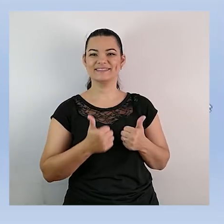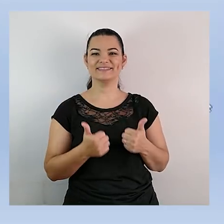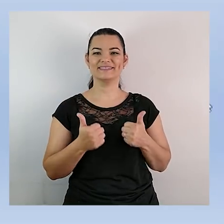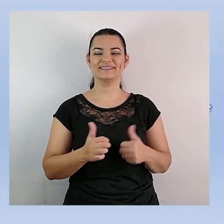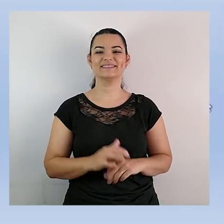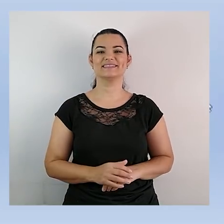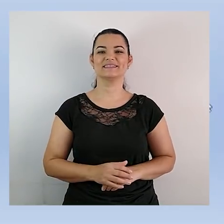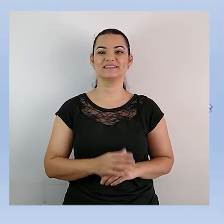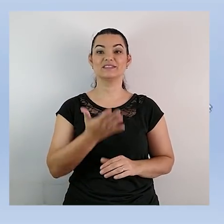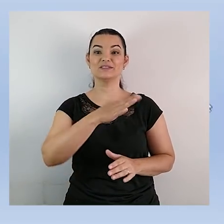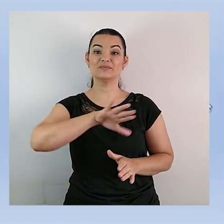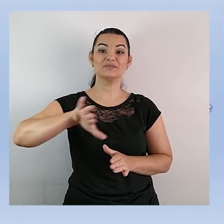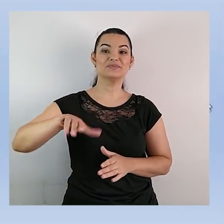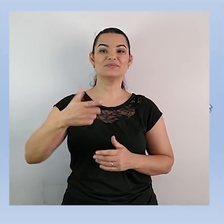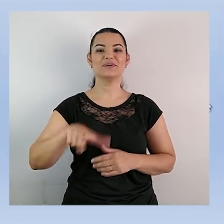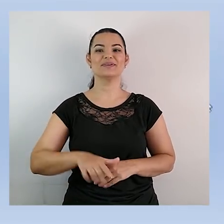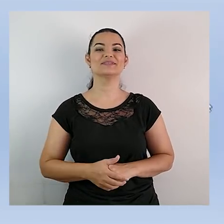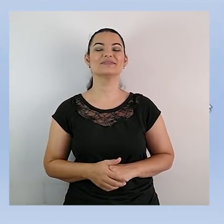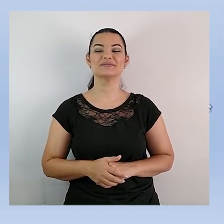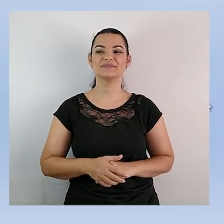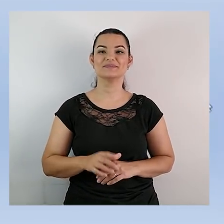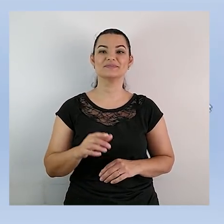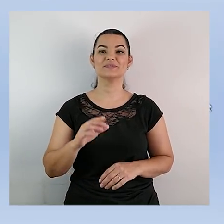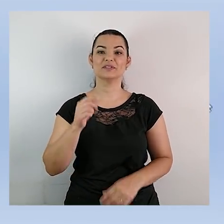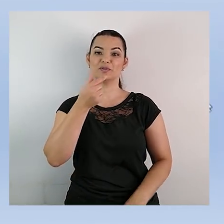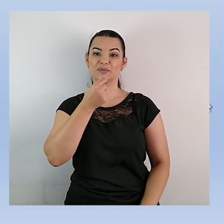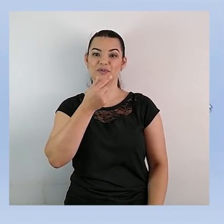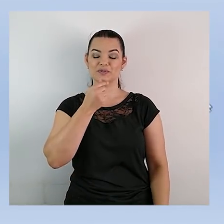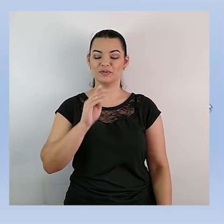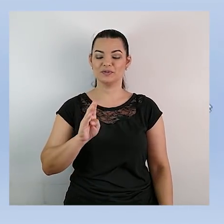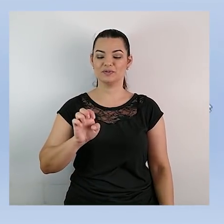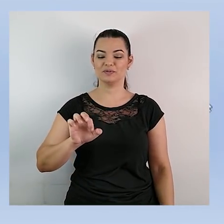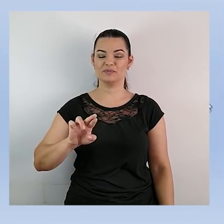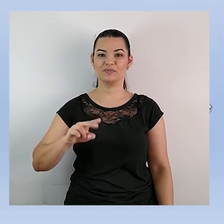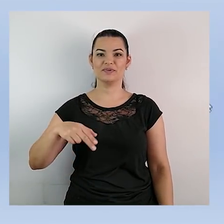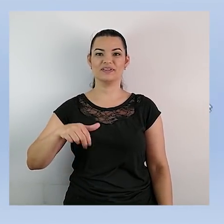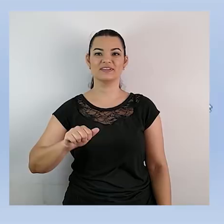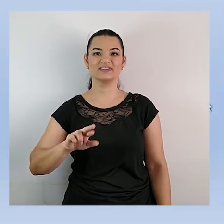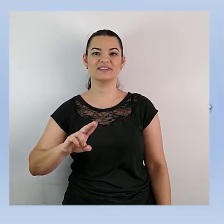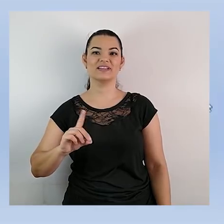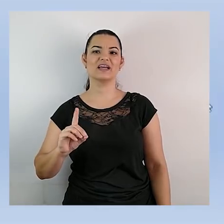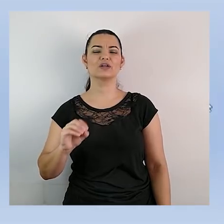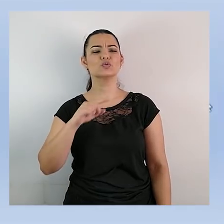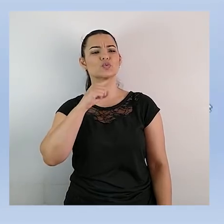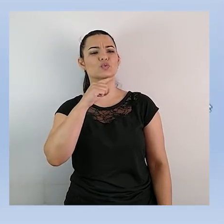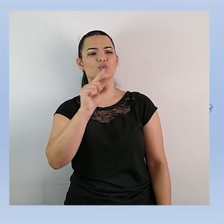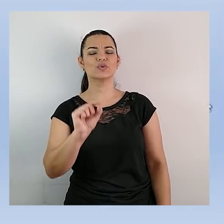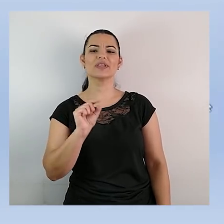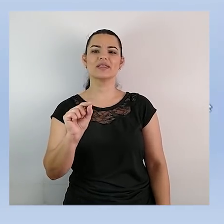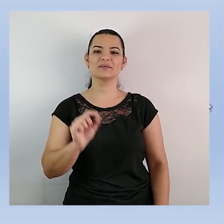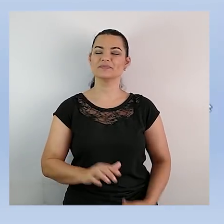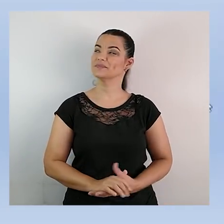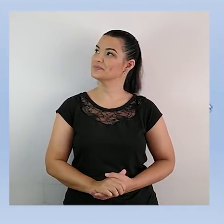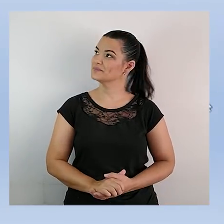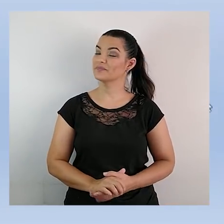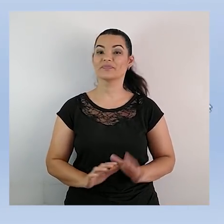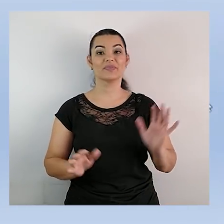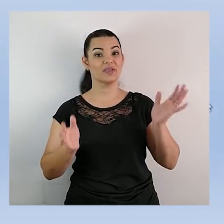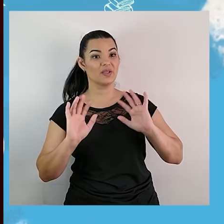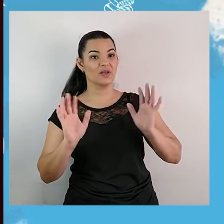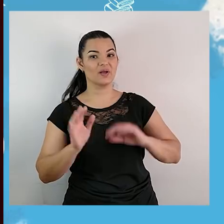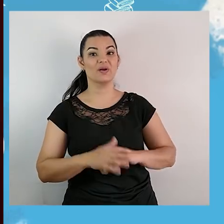sua pergunta, muito legal. Vamos para a próxima? Próxima pergunta é a do Bernardo. Fala aí pra gente, Bernardo, qual que é a sua